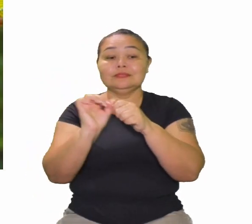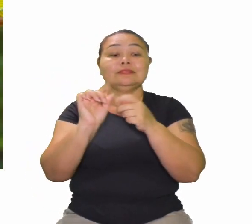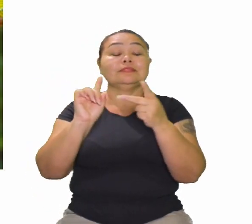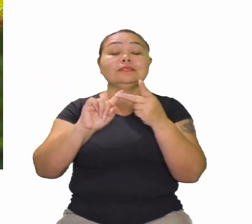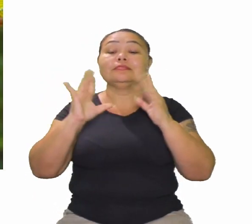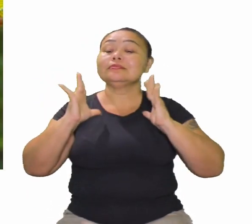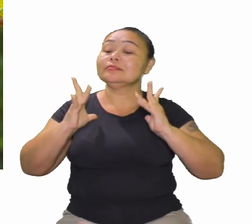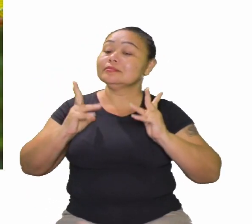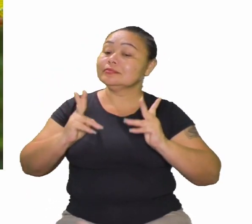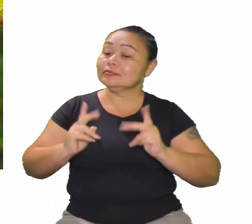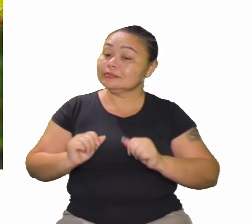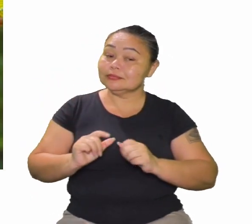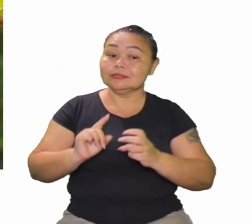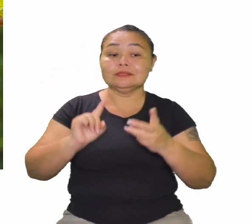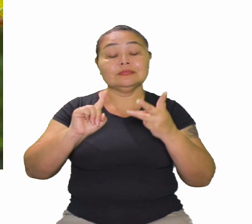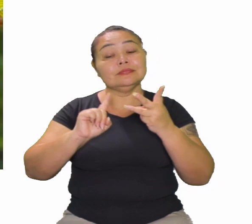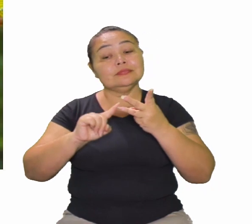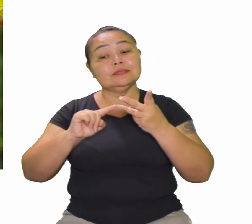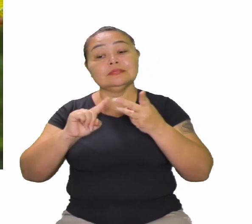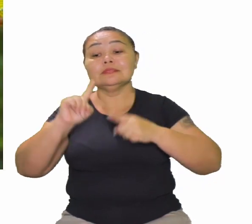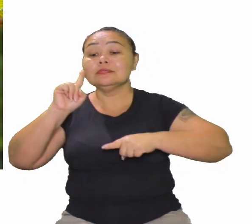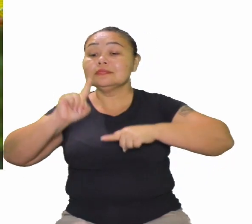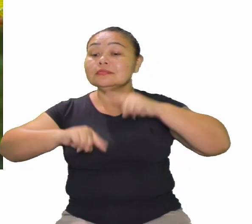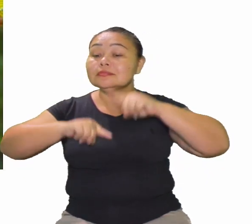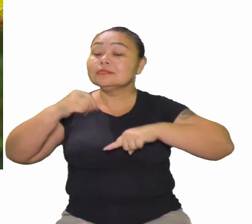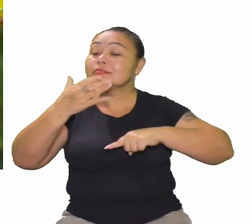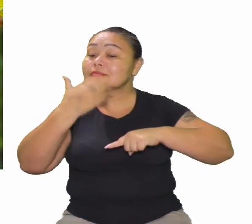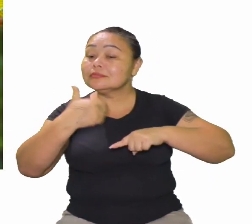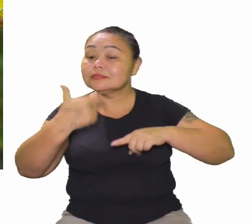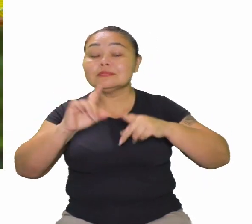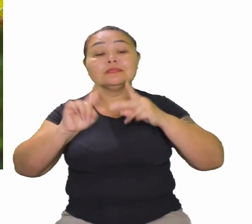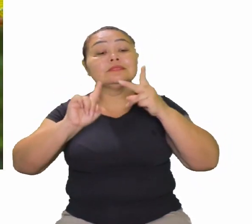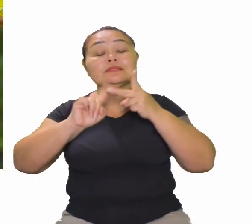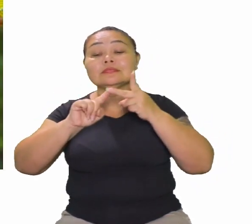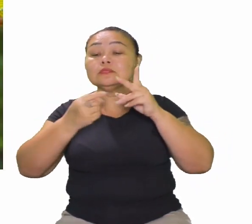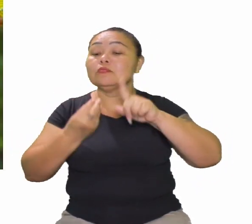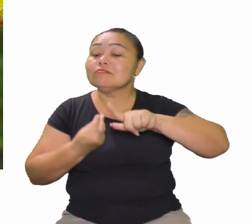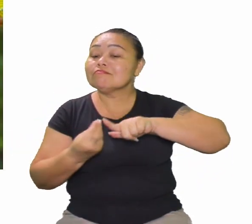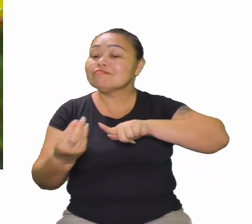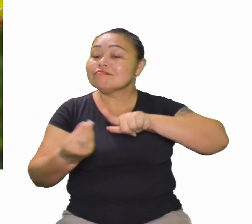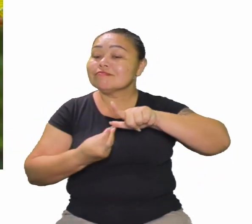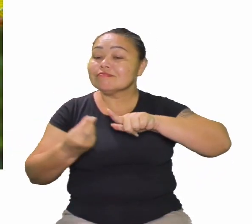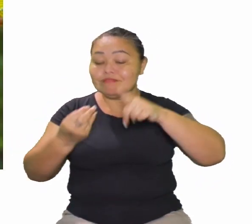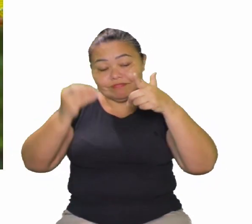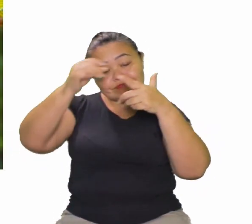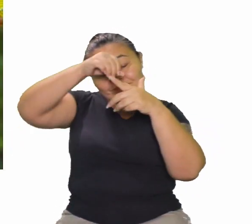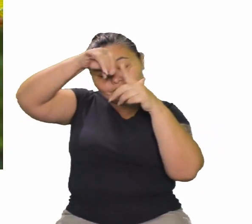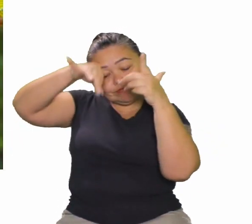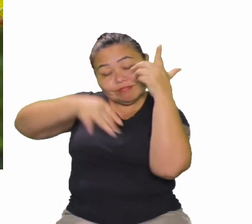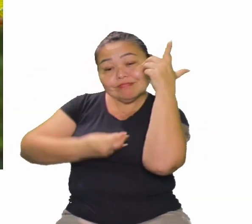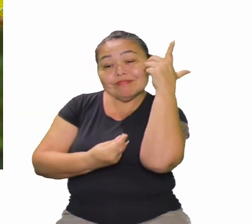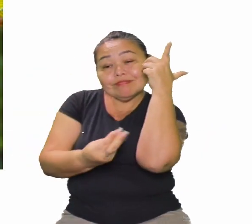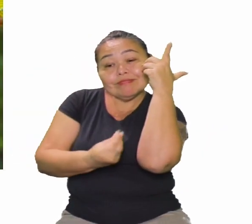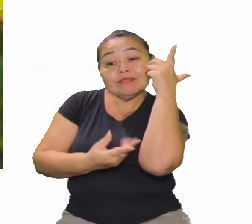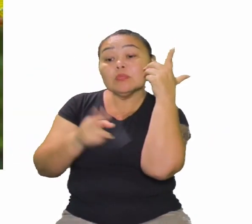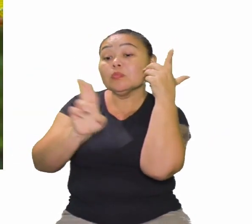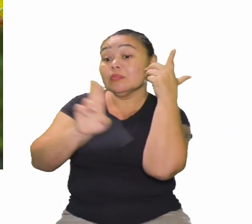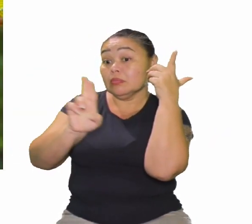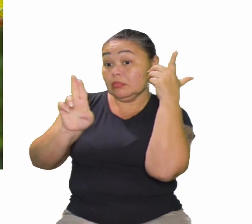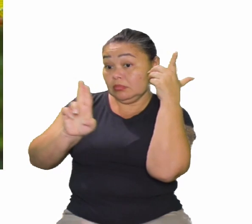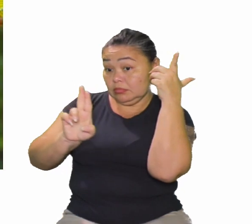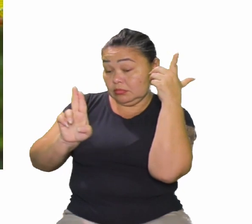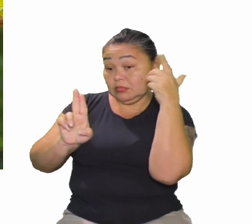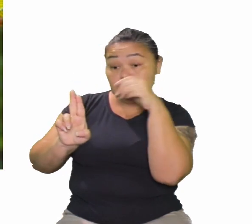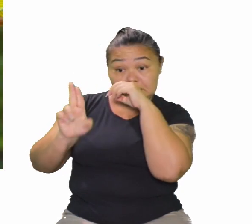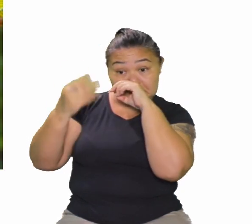poda de limpeza, poda de produção e poda de adubação. Vocês conseguem perceber pelo próprio nome